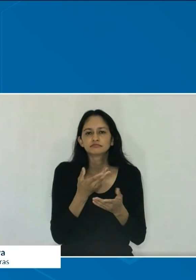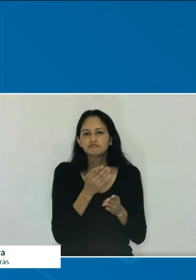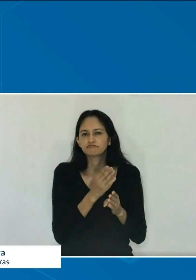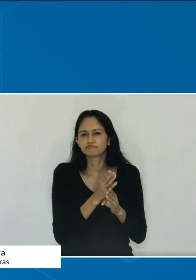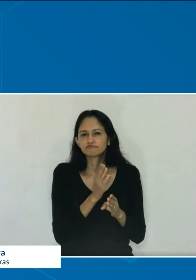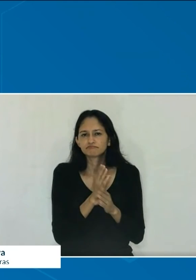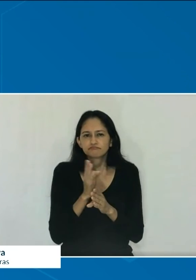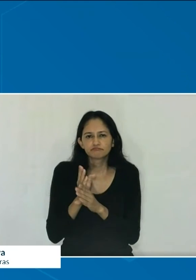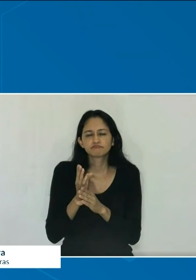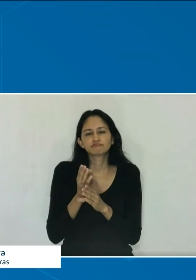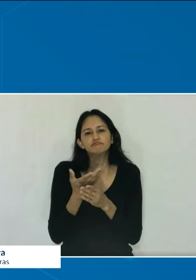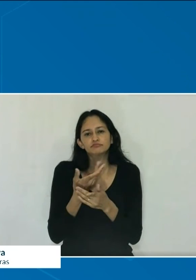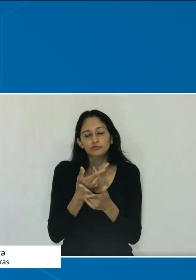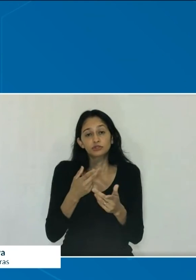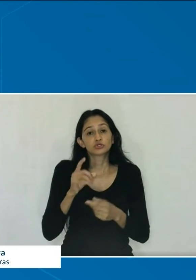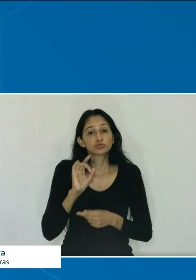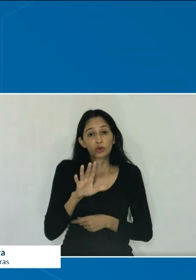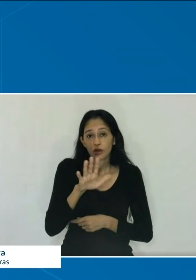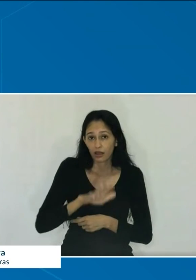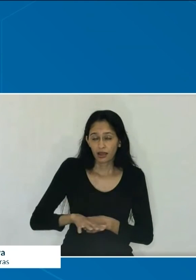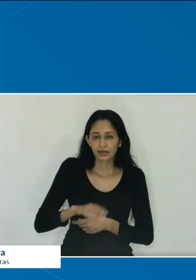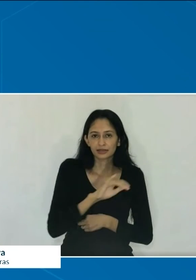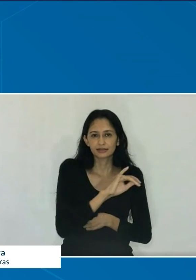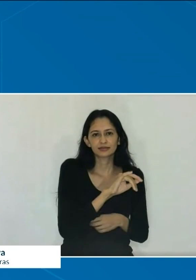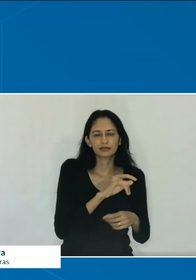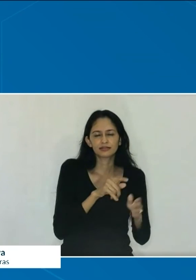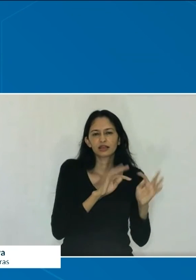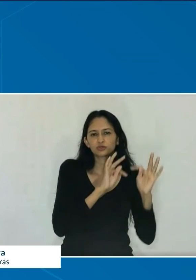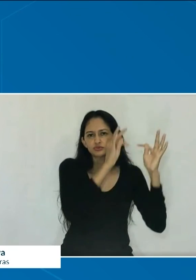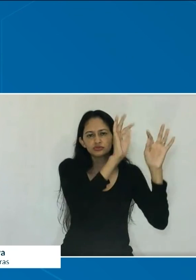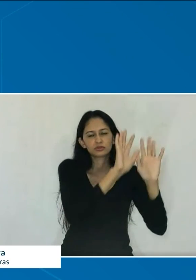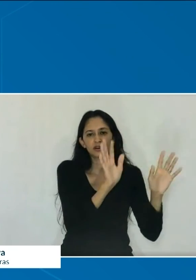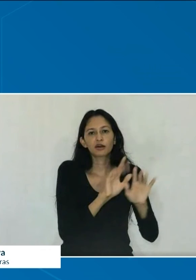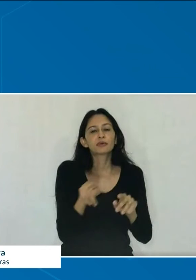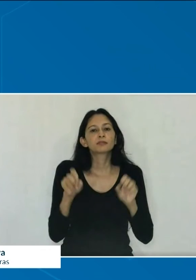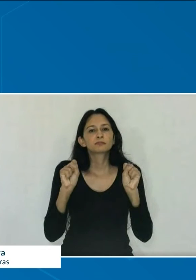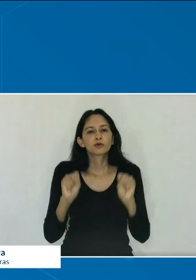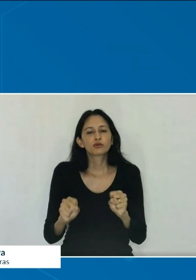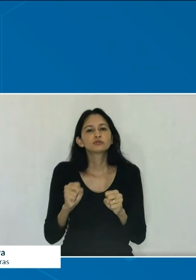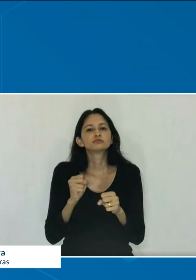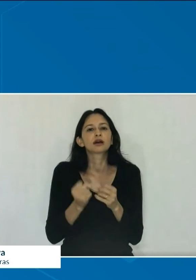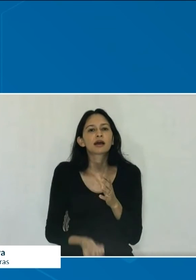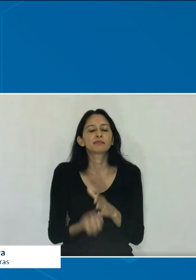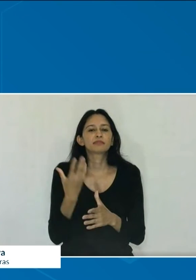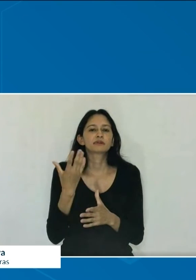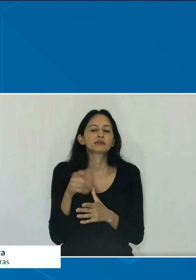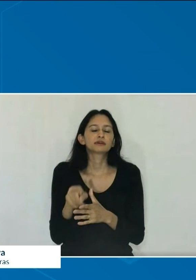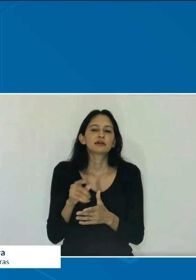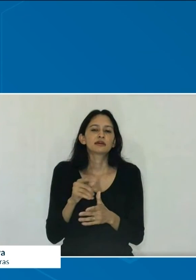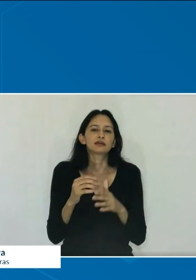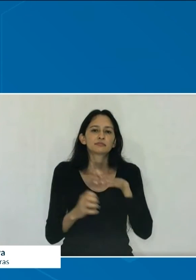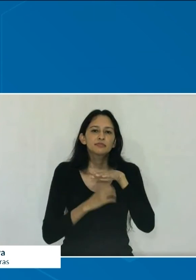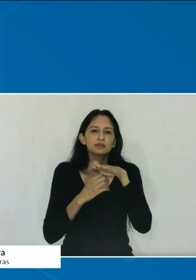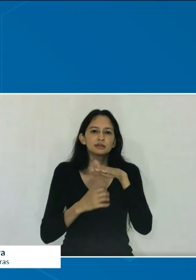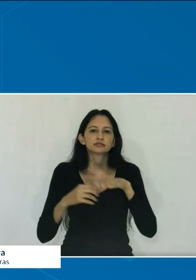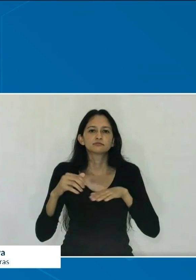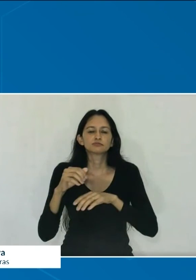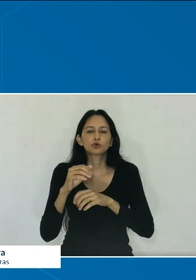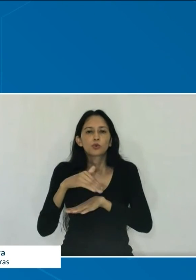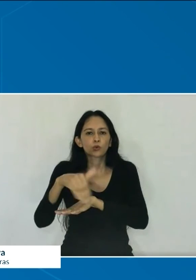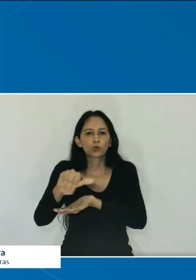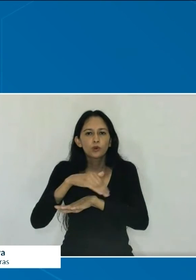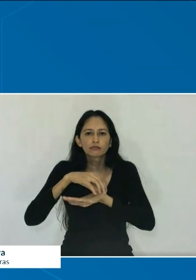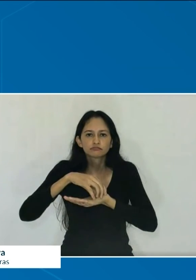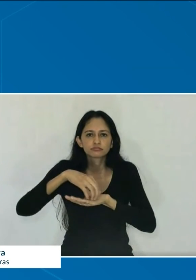assim, existe não só nessa área de inteligência, mas ele pode abrir uma empresa de pavimentação, uma empresa de projeto de ferrovia, uma empresa de manutenção,